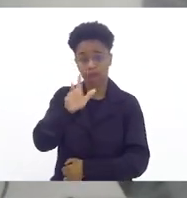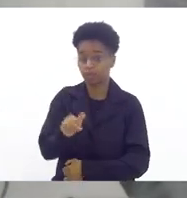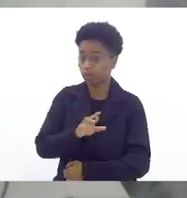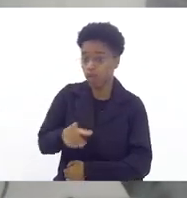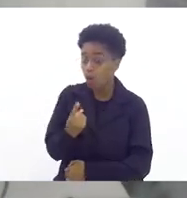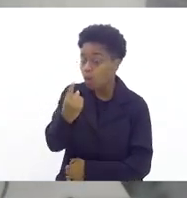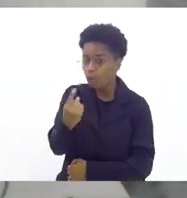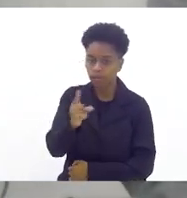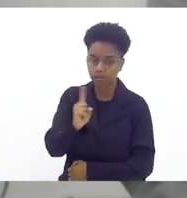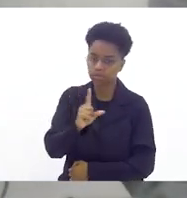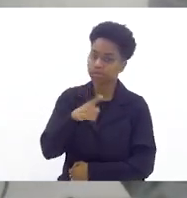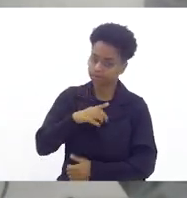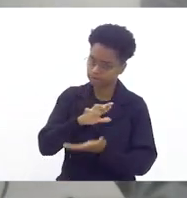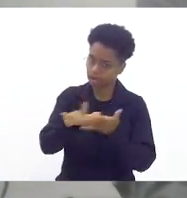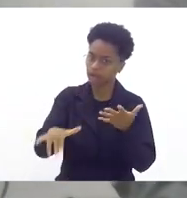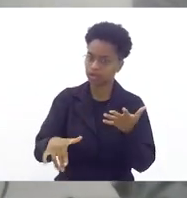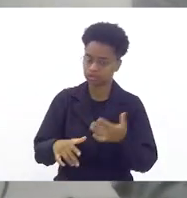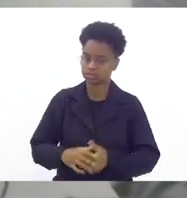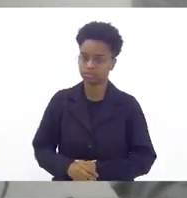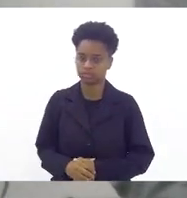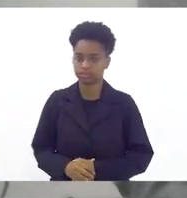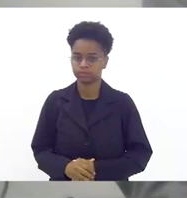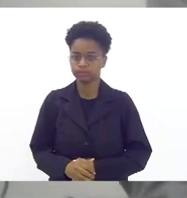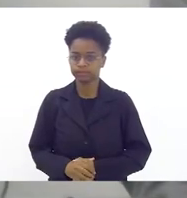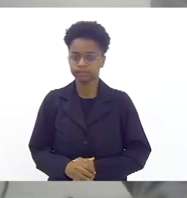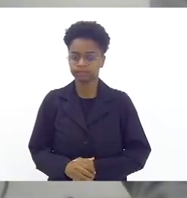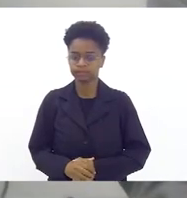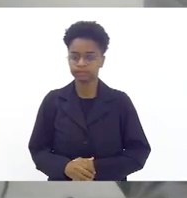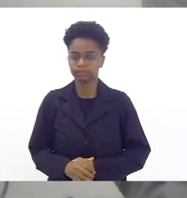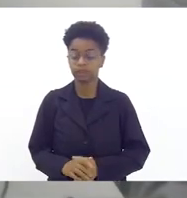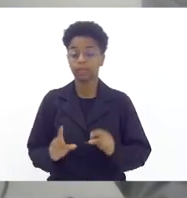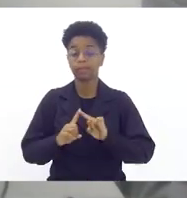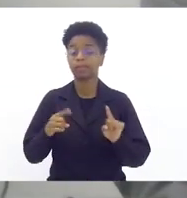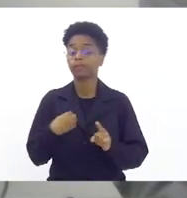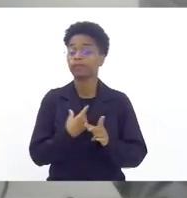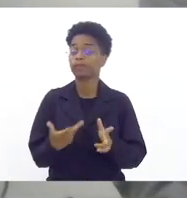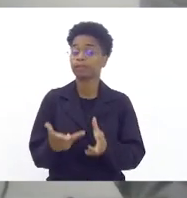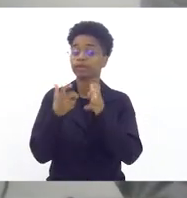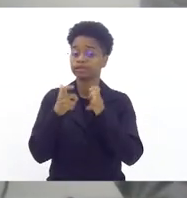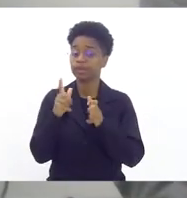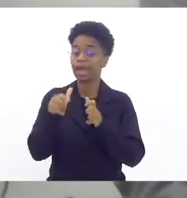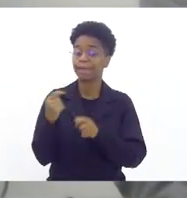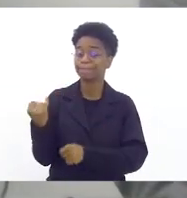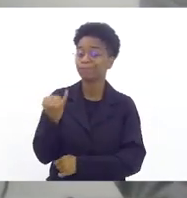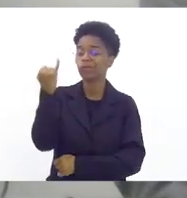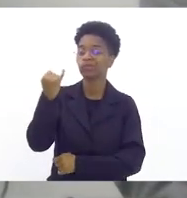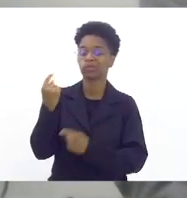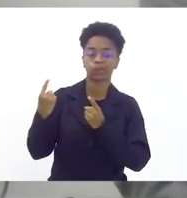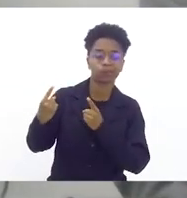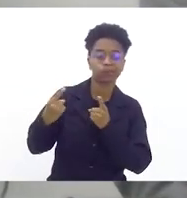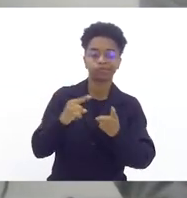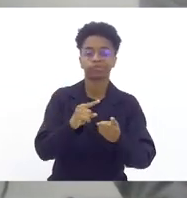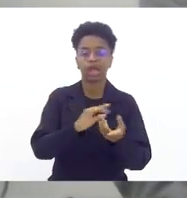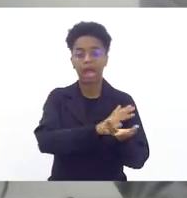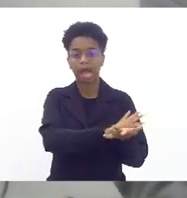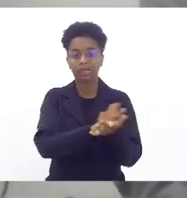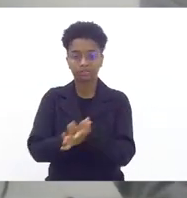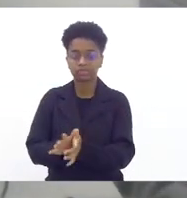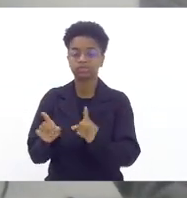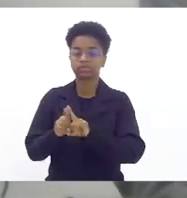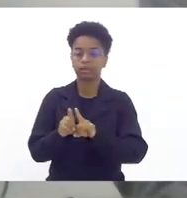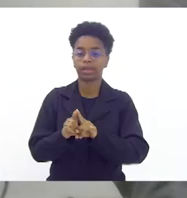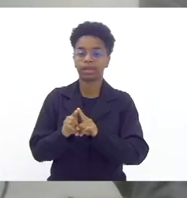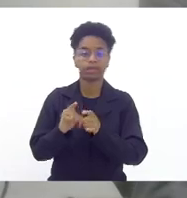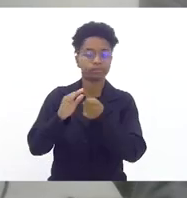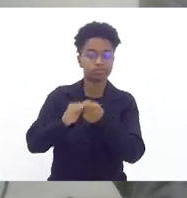é uma, são várias. Agora, nós vimos que isso é um elemento importante de combate ao racismo e à intolerância